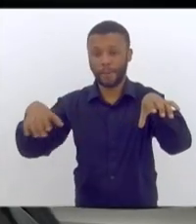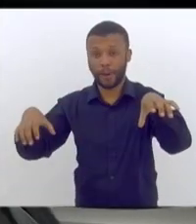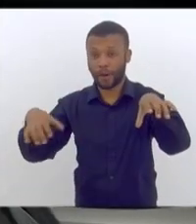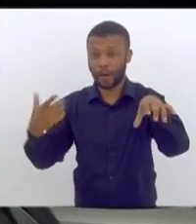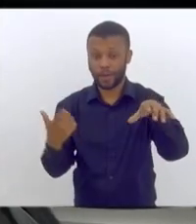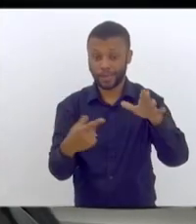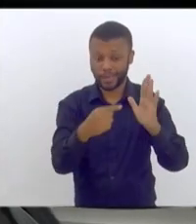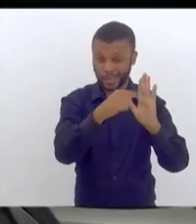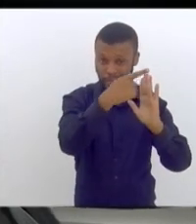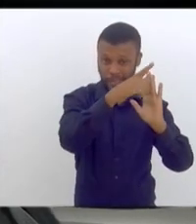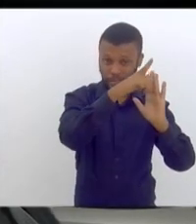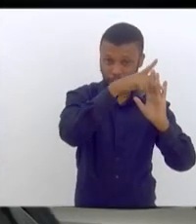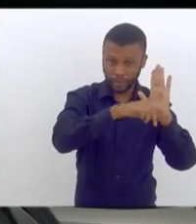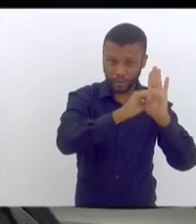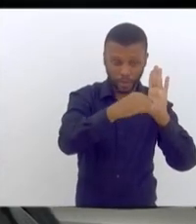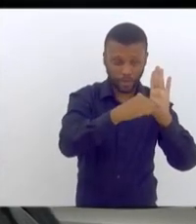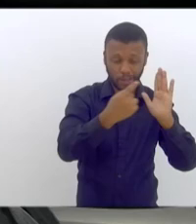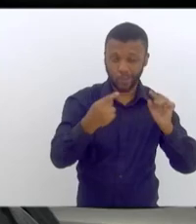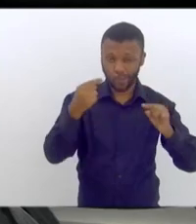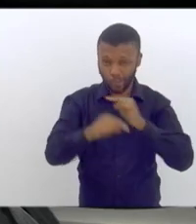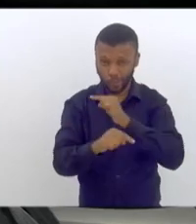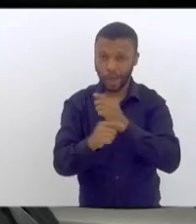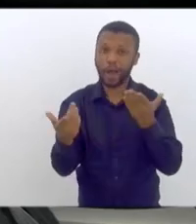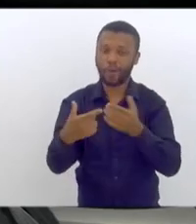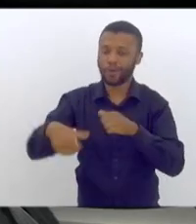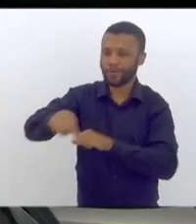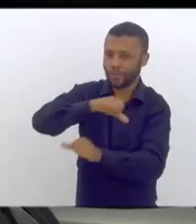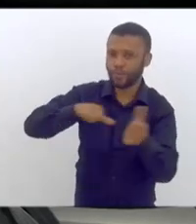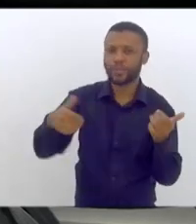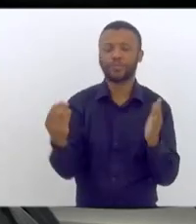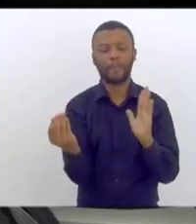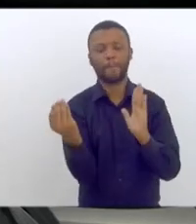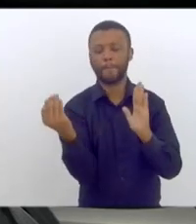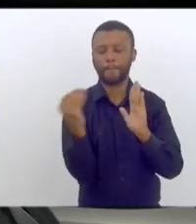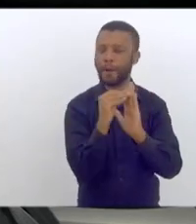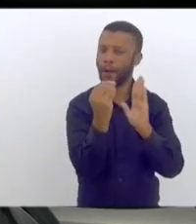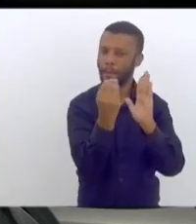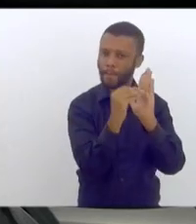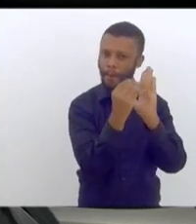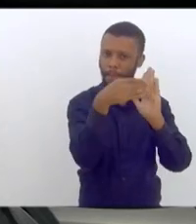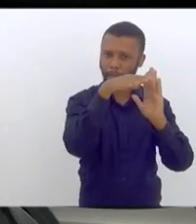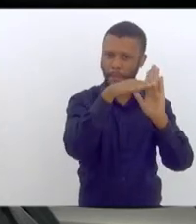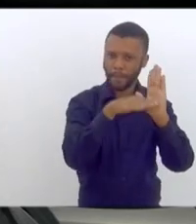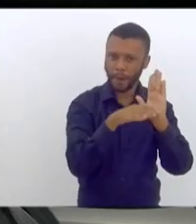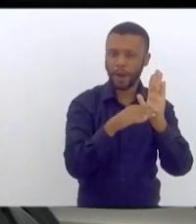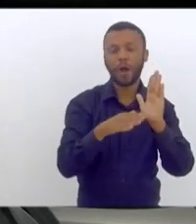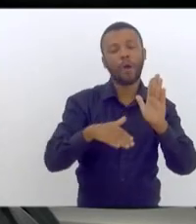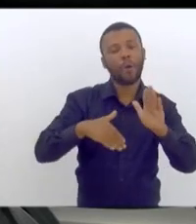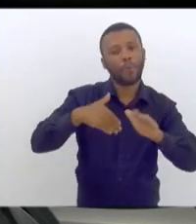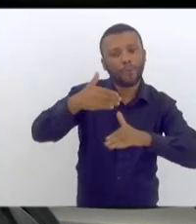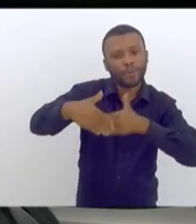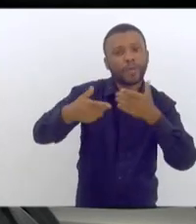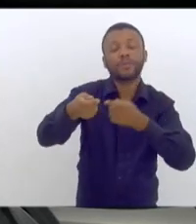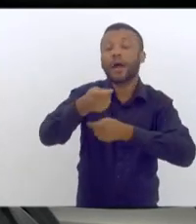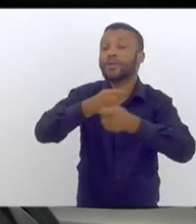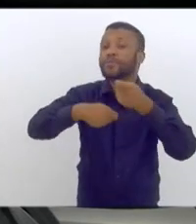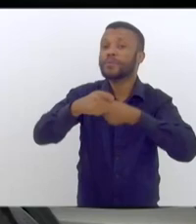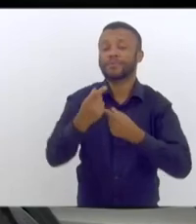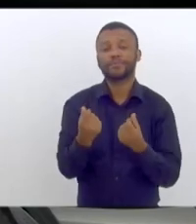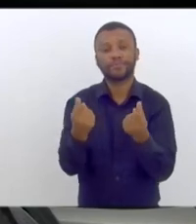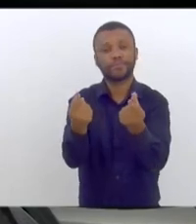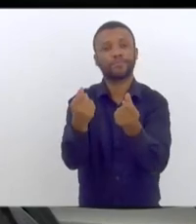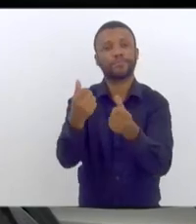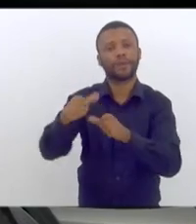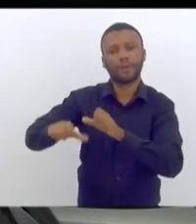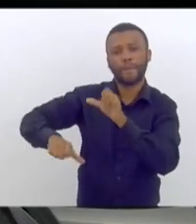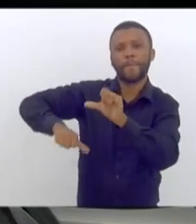relacionadas a simplificação do processo né então enfim o processo de uma instituição financeira ele mudou interessante ao longo